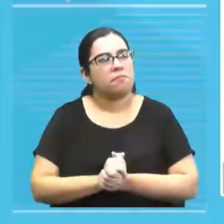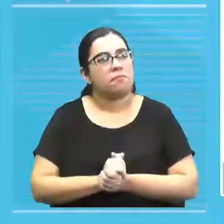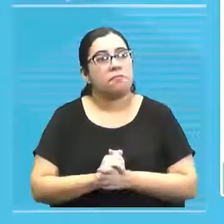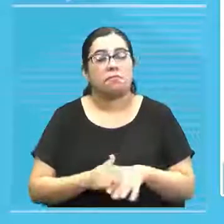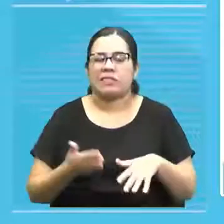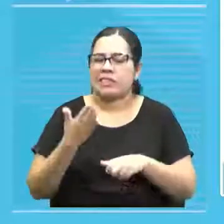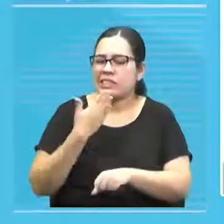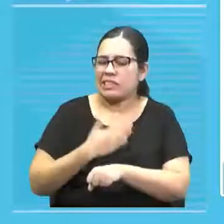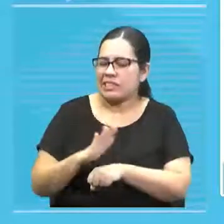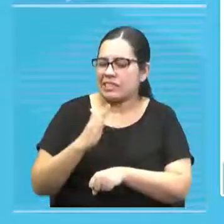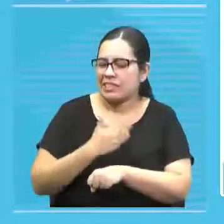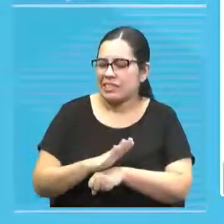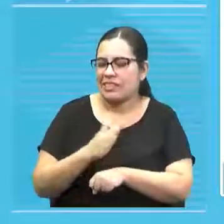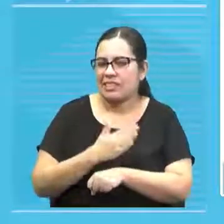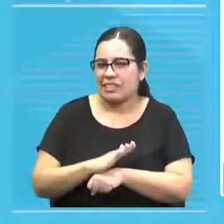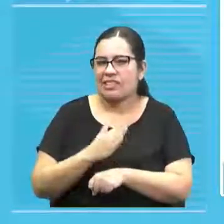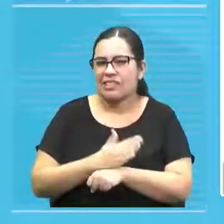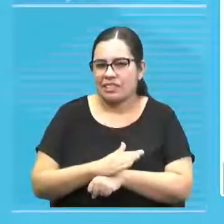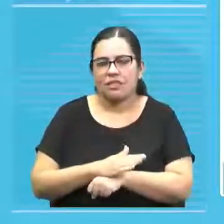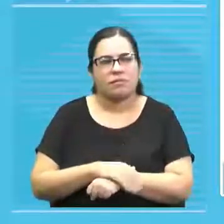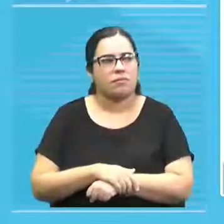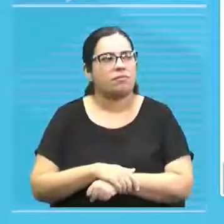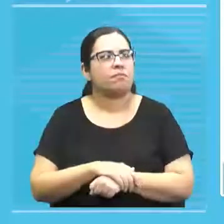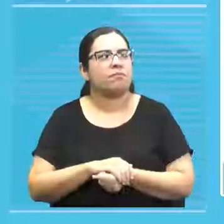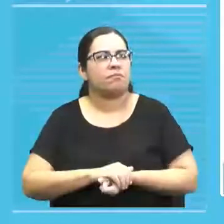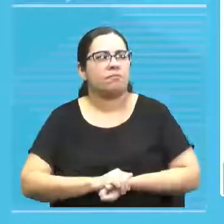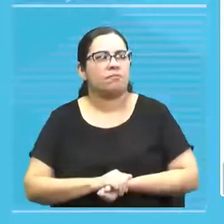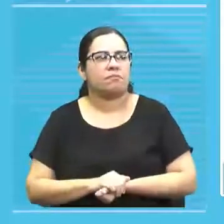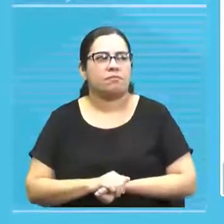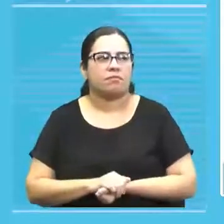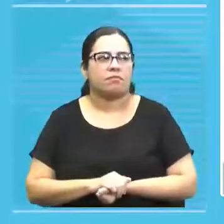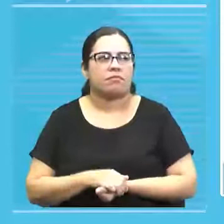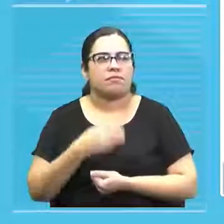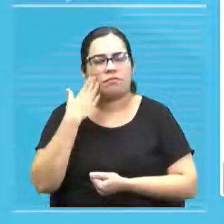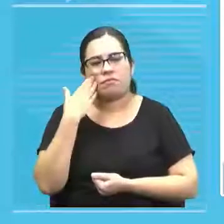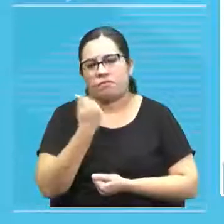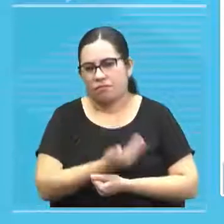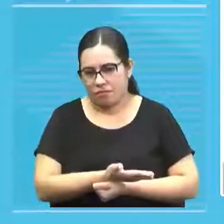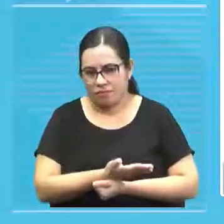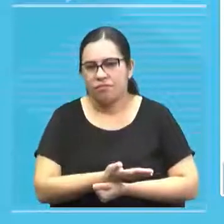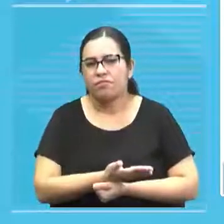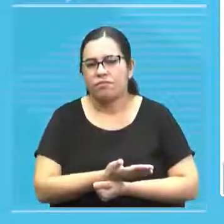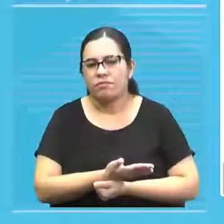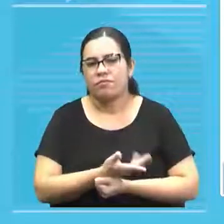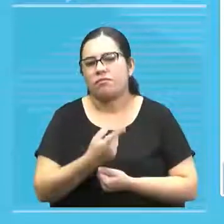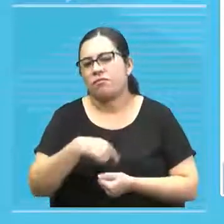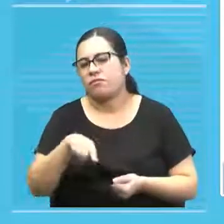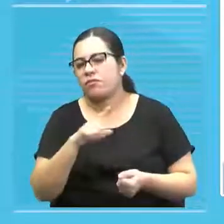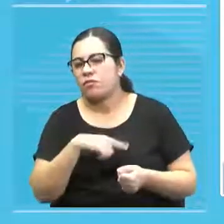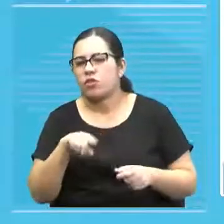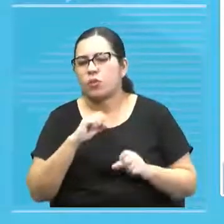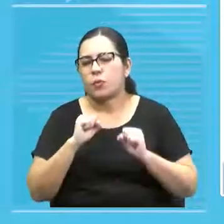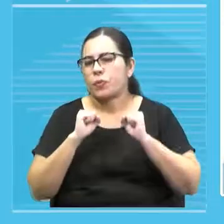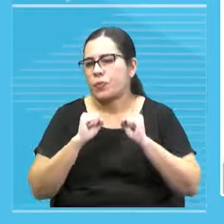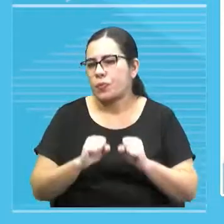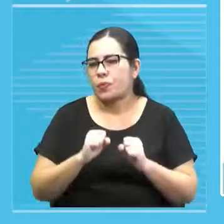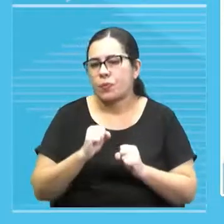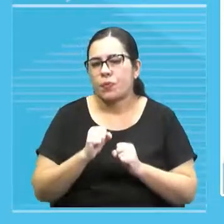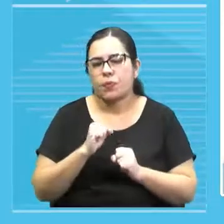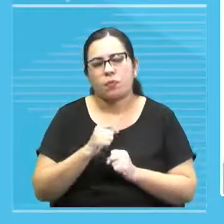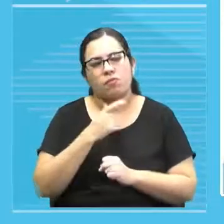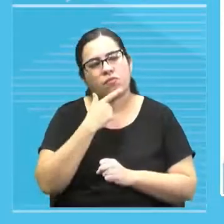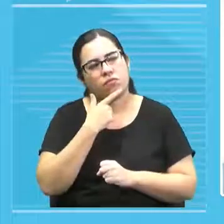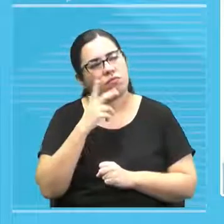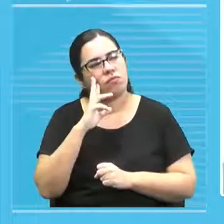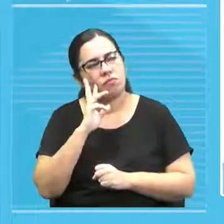e praticando para os conhecimentos Vejam Só o que a gente pode tirar